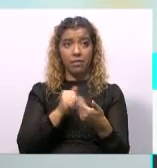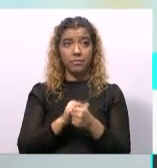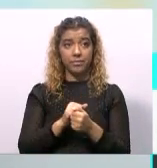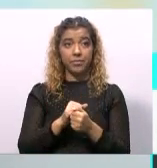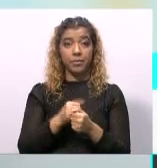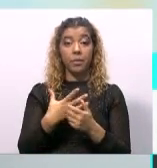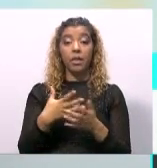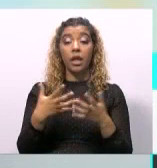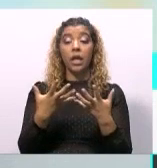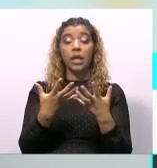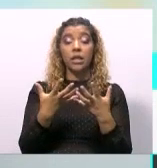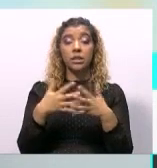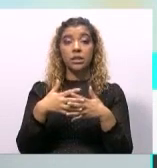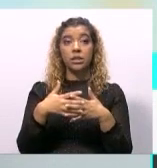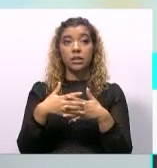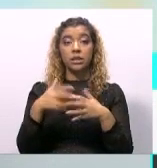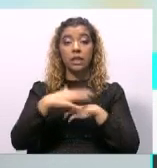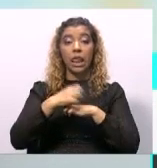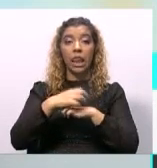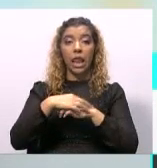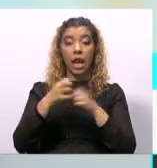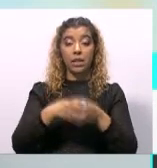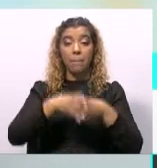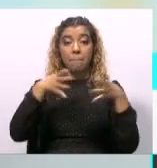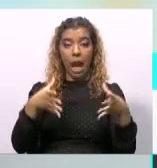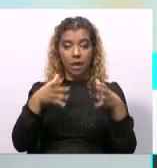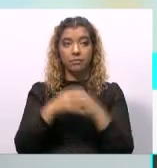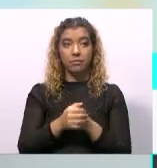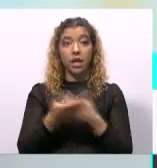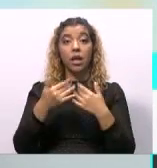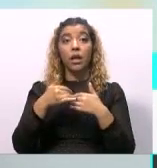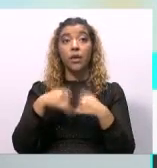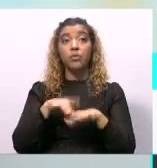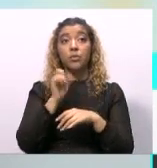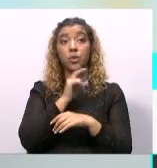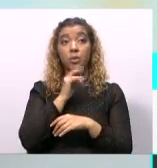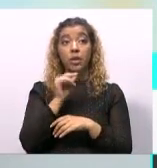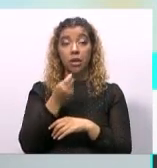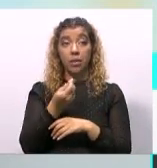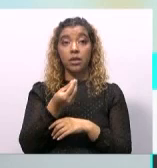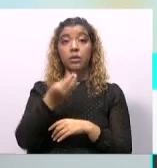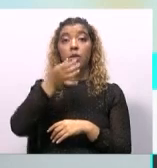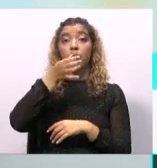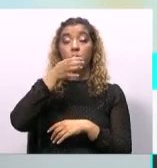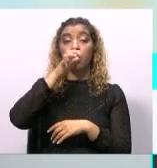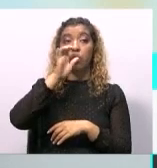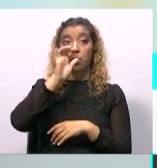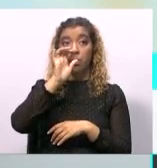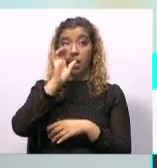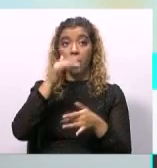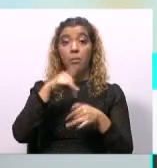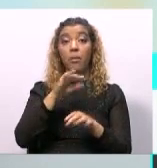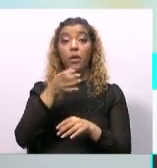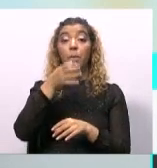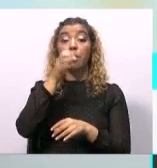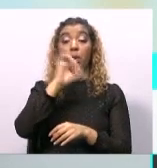do Toranja. É um excelente óleo essencial. Nestas situações em específico, podemos recorrer à ingestão. Agora, quando falamos na ingestão